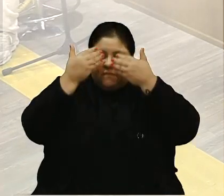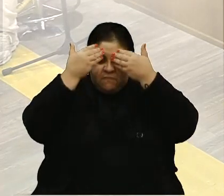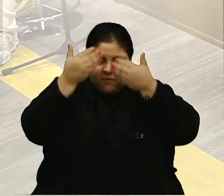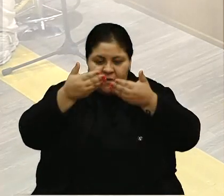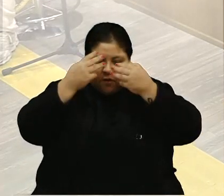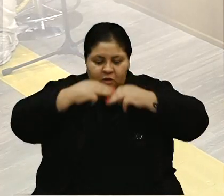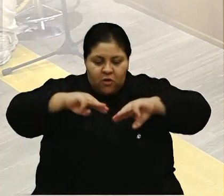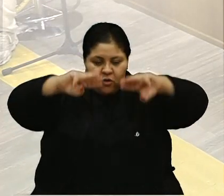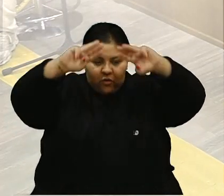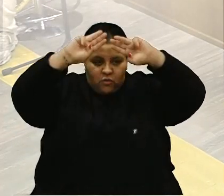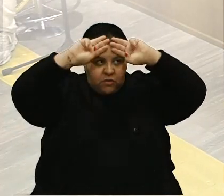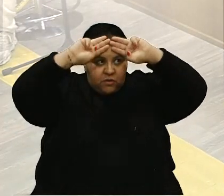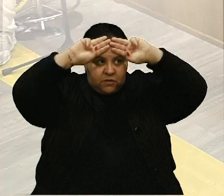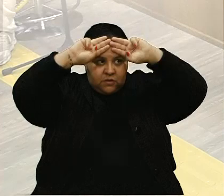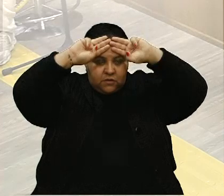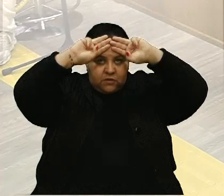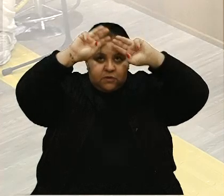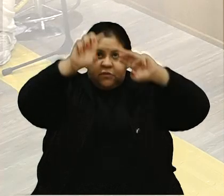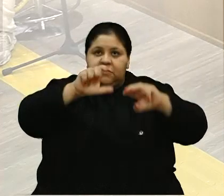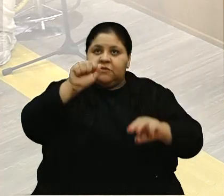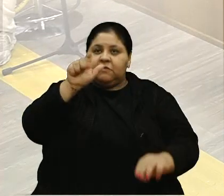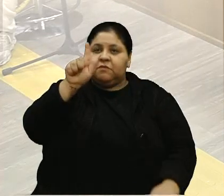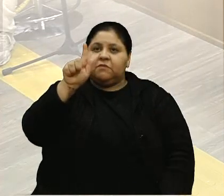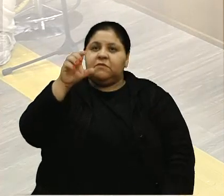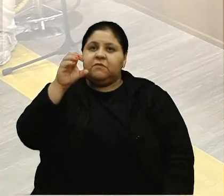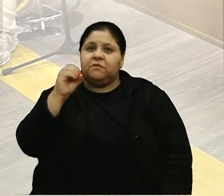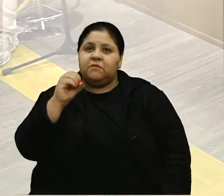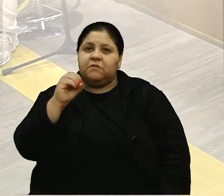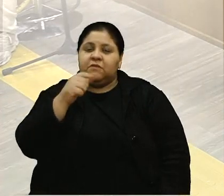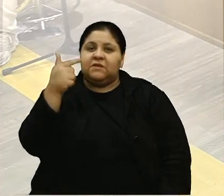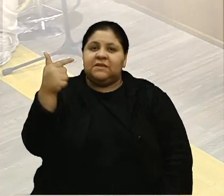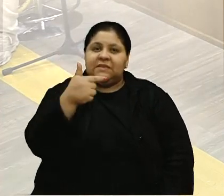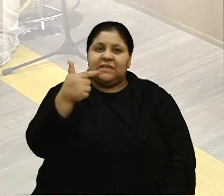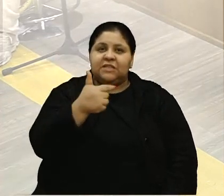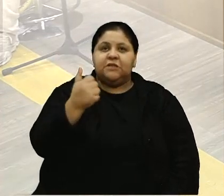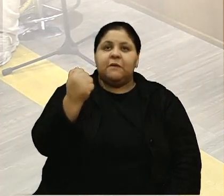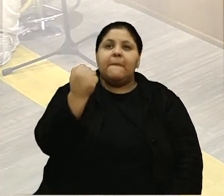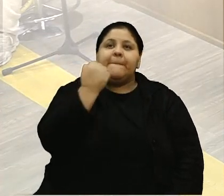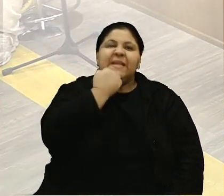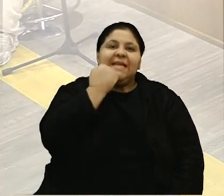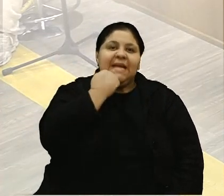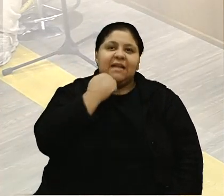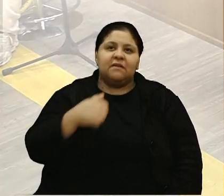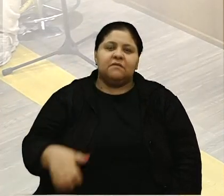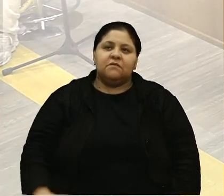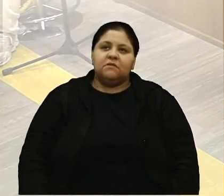Xangô, da Casa de Religião, Tenda de Umbanda Xangô das Sete Pedreiras.